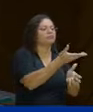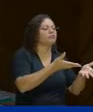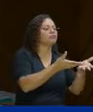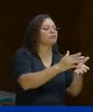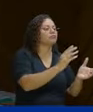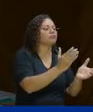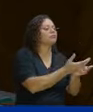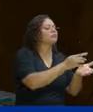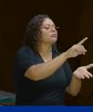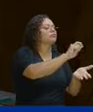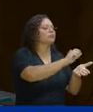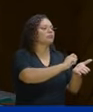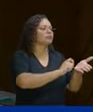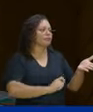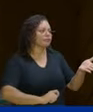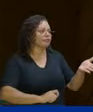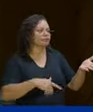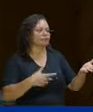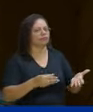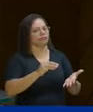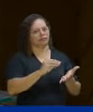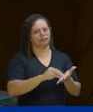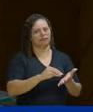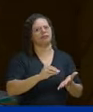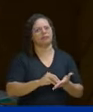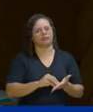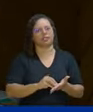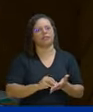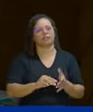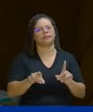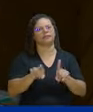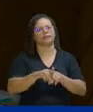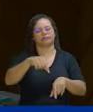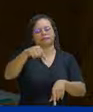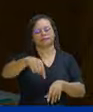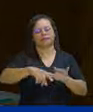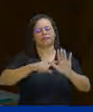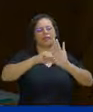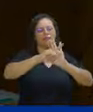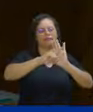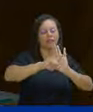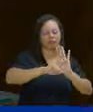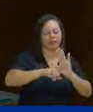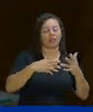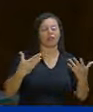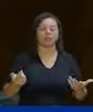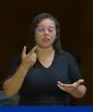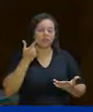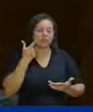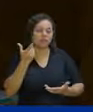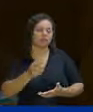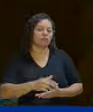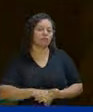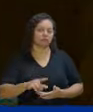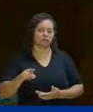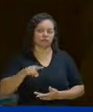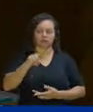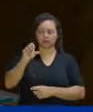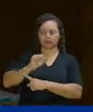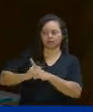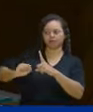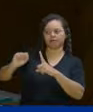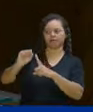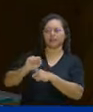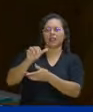atuaram, em claro prejuízo à fiscalização desta justiça especializada e da sociedade sobre os